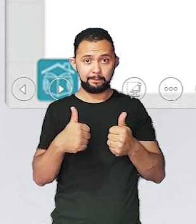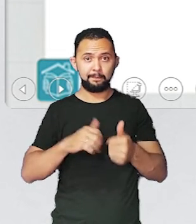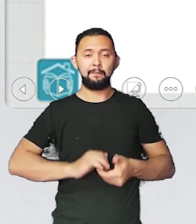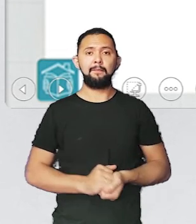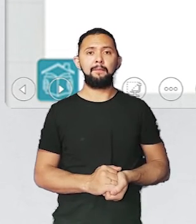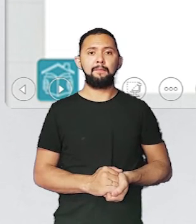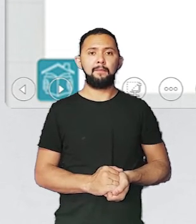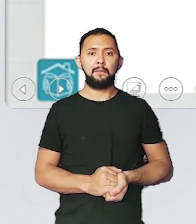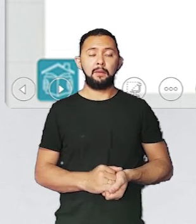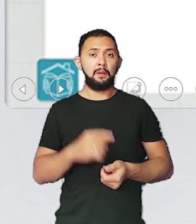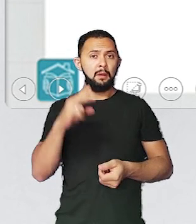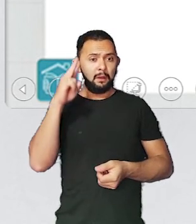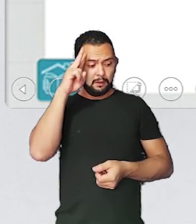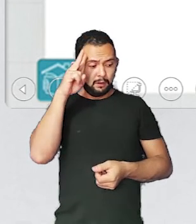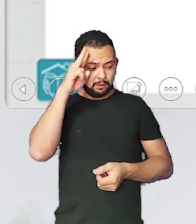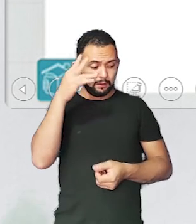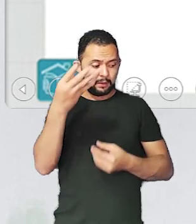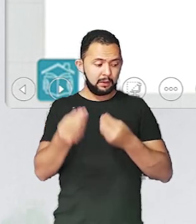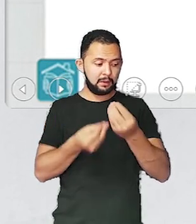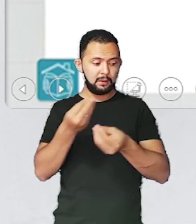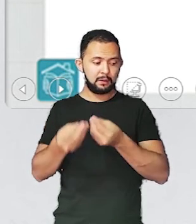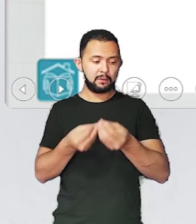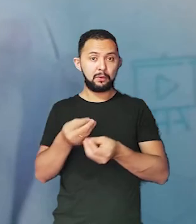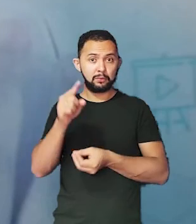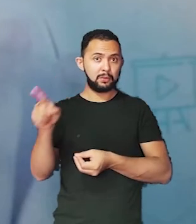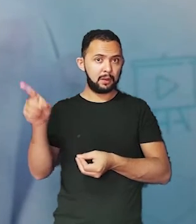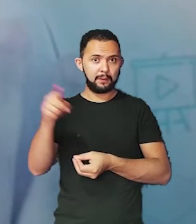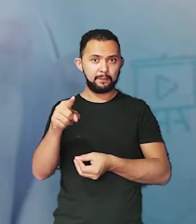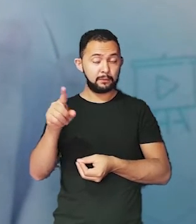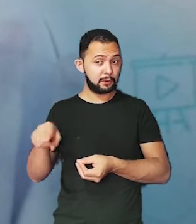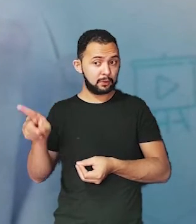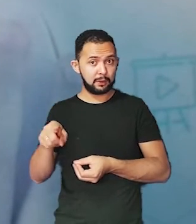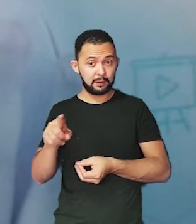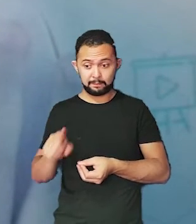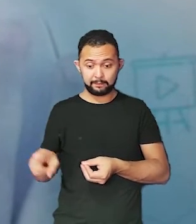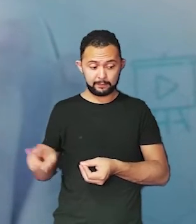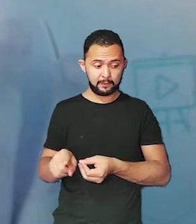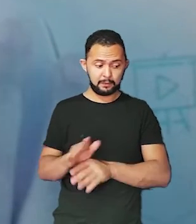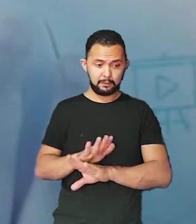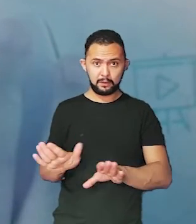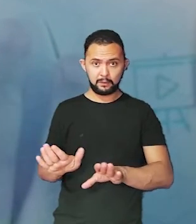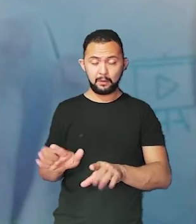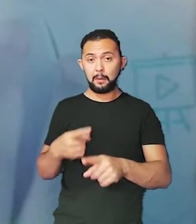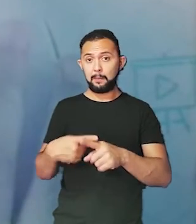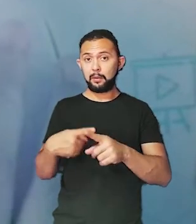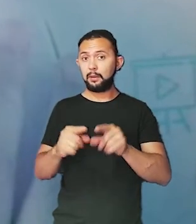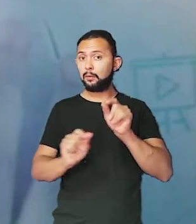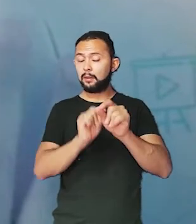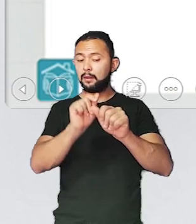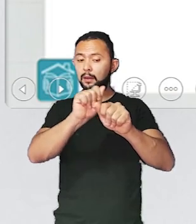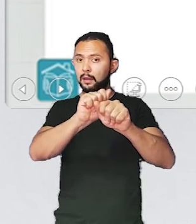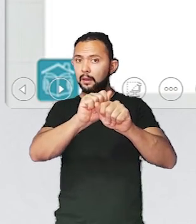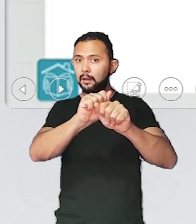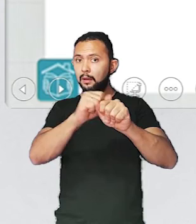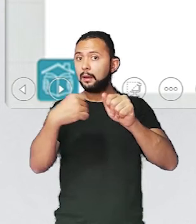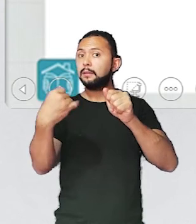é de matemática, né? Que ele está lá, corta essa, tchá, tchá, tchá. Então, vamos lá, ó. Tchá, tchá, né? Tchá, tchá, certo? Tchá